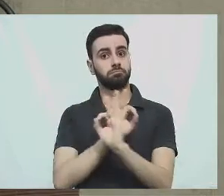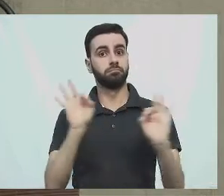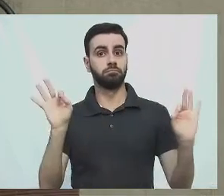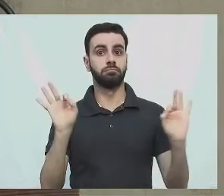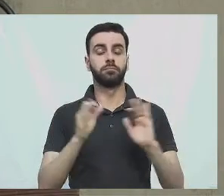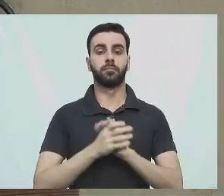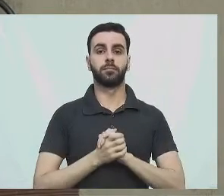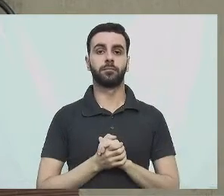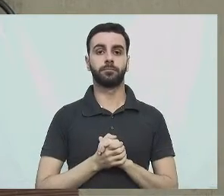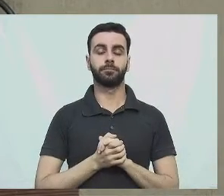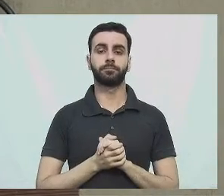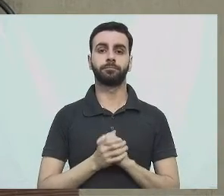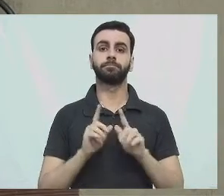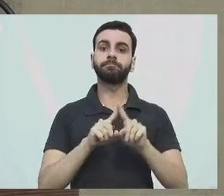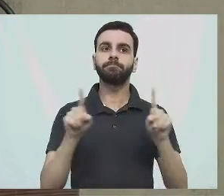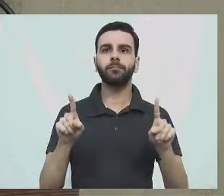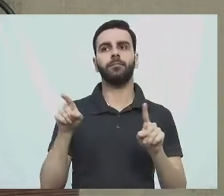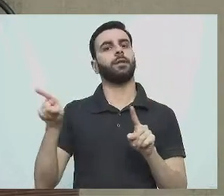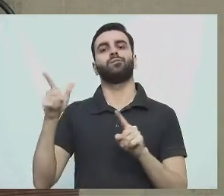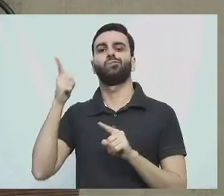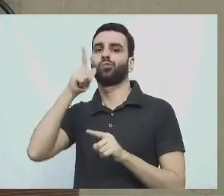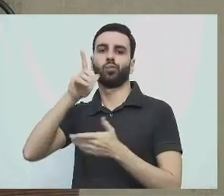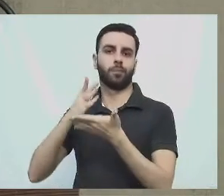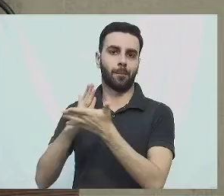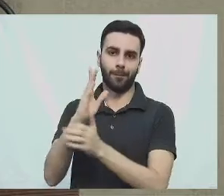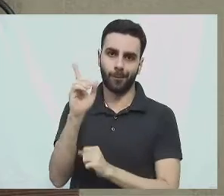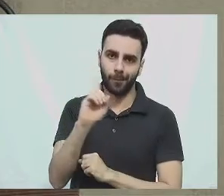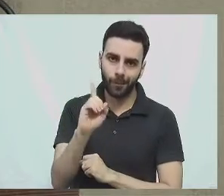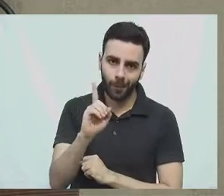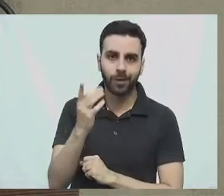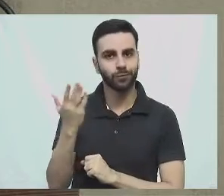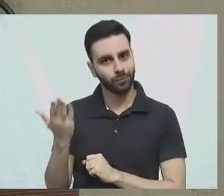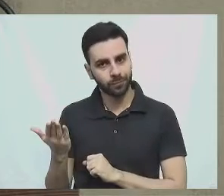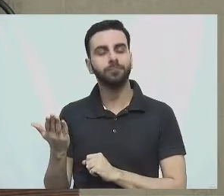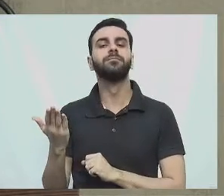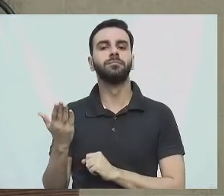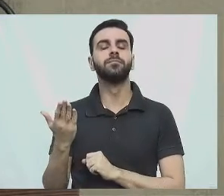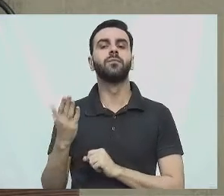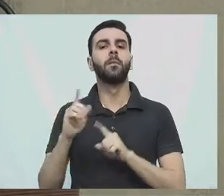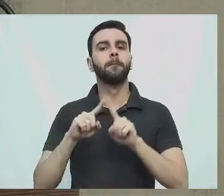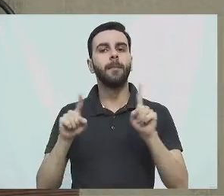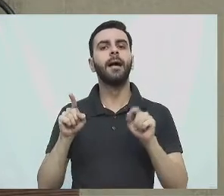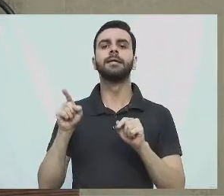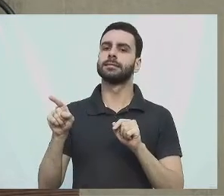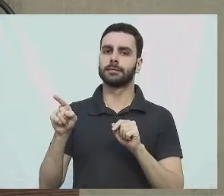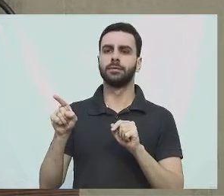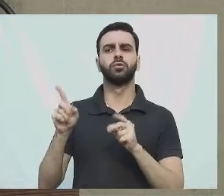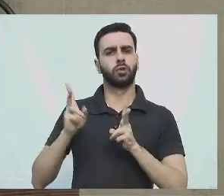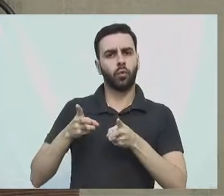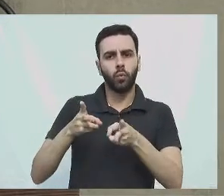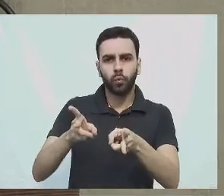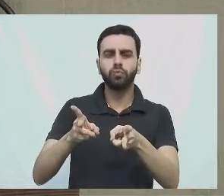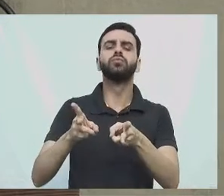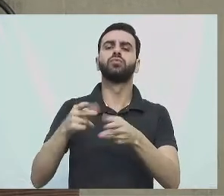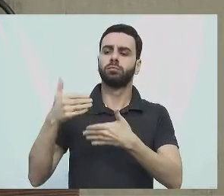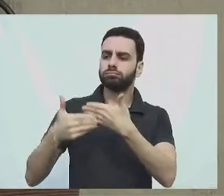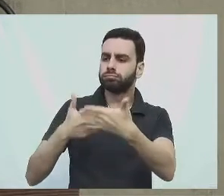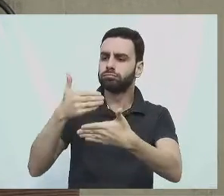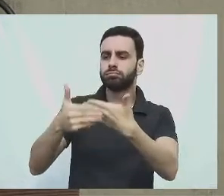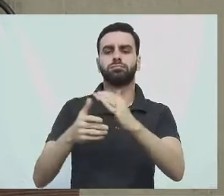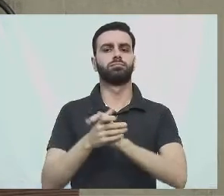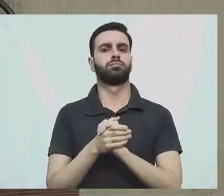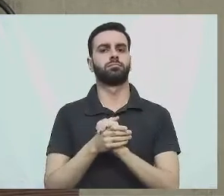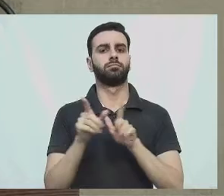com as reuniões, mas não conseguimos chegar onde a gente queria que chegasse, mas o senhor continuou sua caminhada